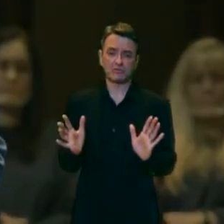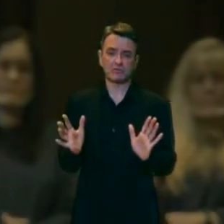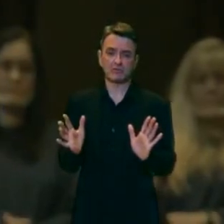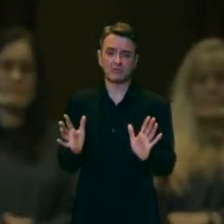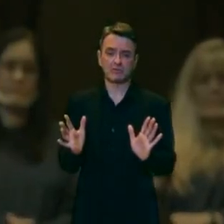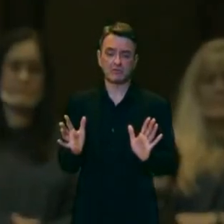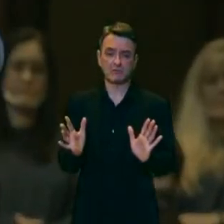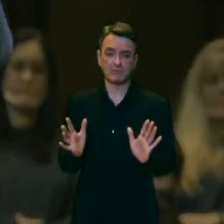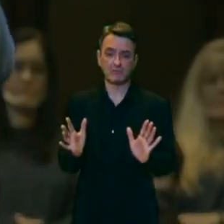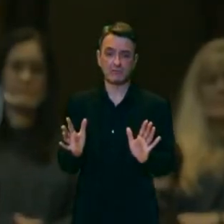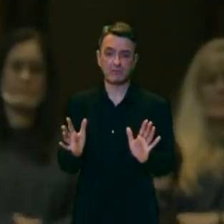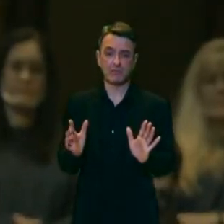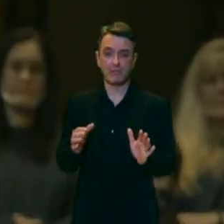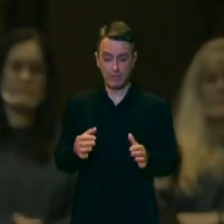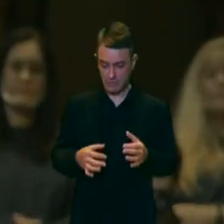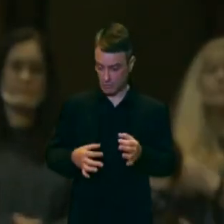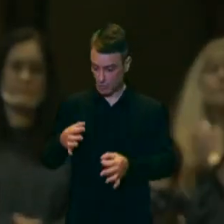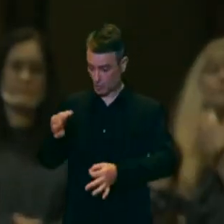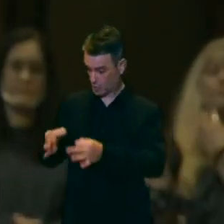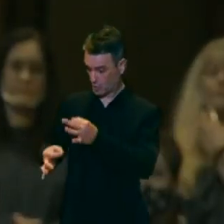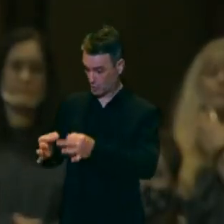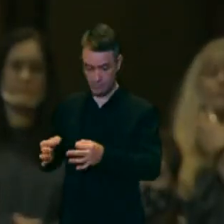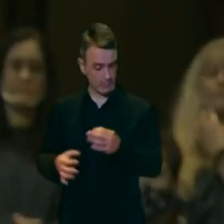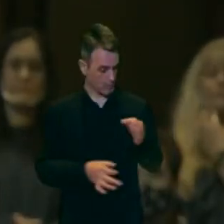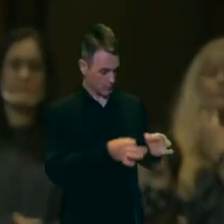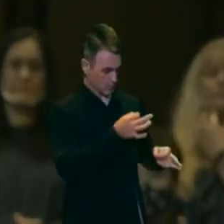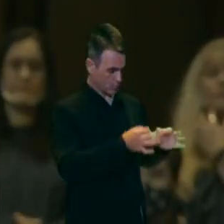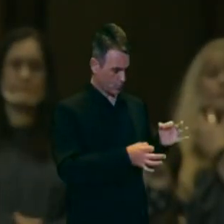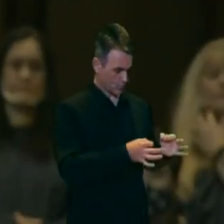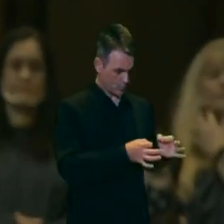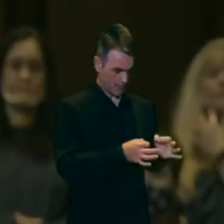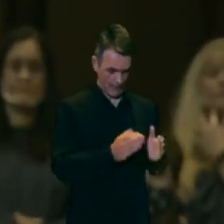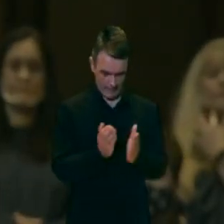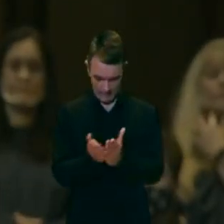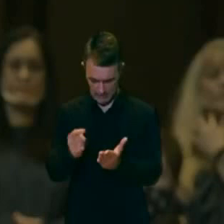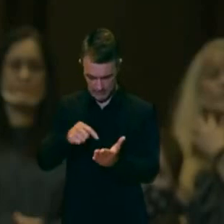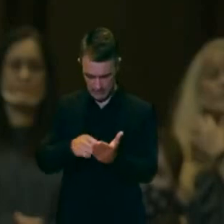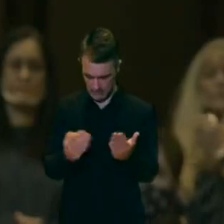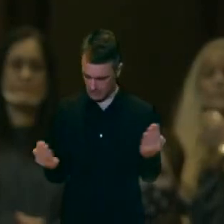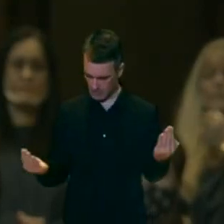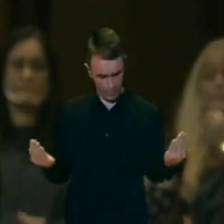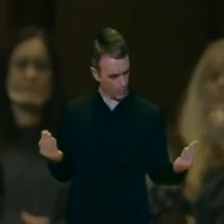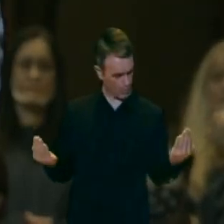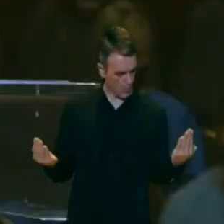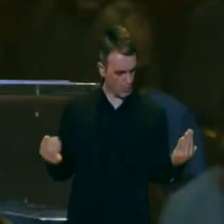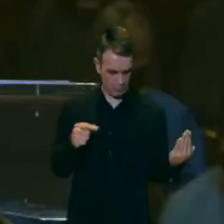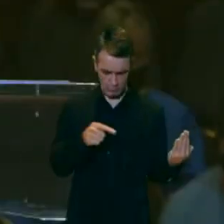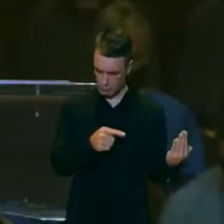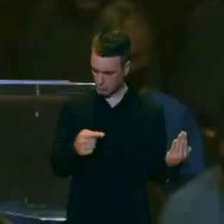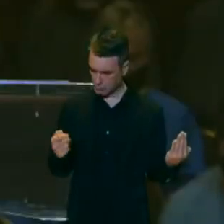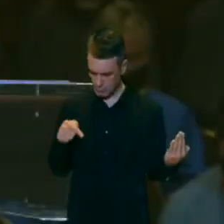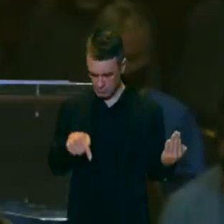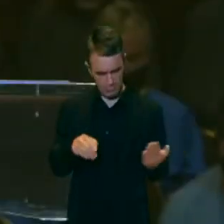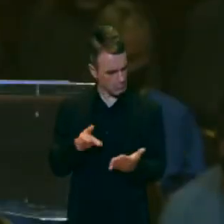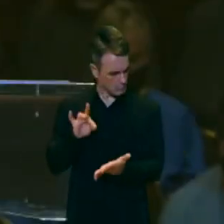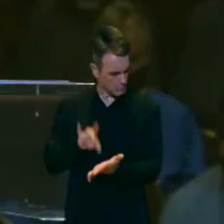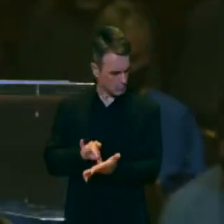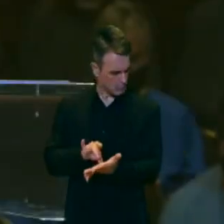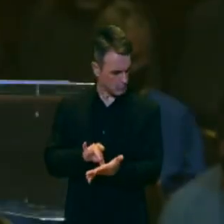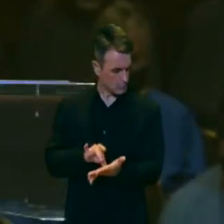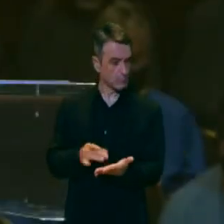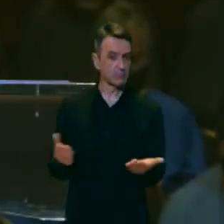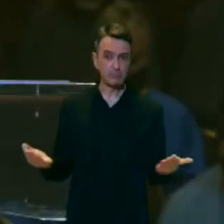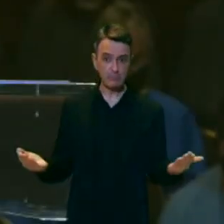Eu tenho que julgar à luz da palavra de Deus. Deus chama o seu povo e a sua igreja para